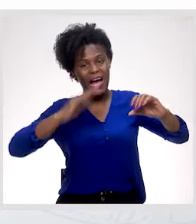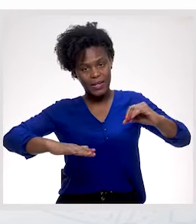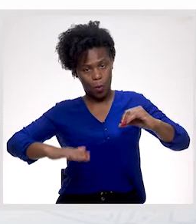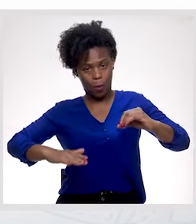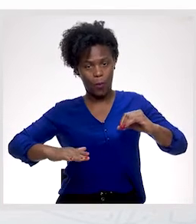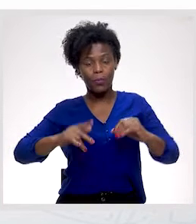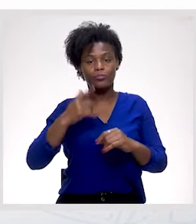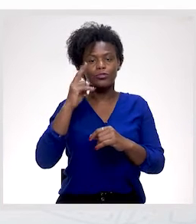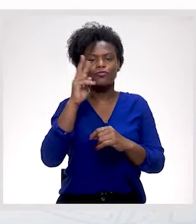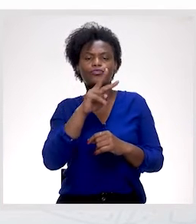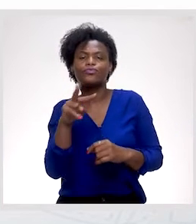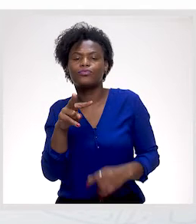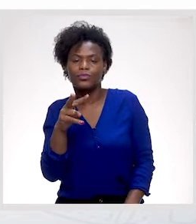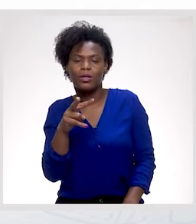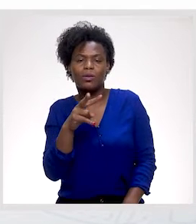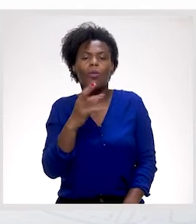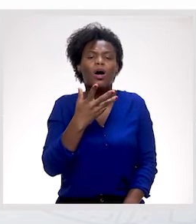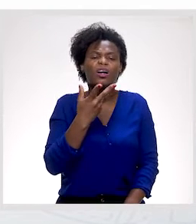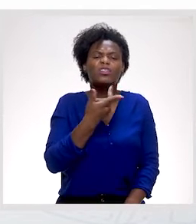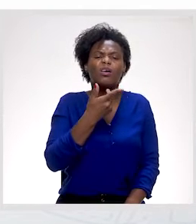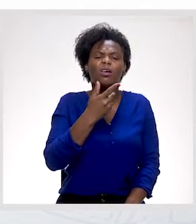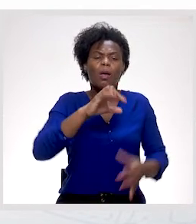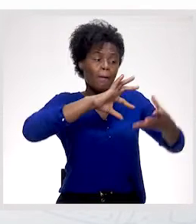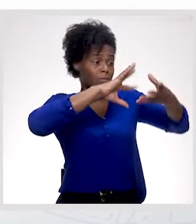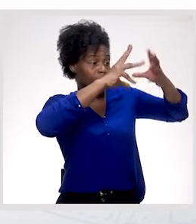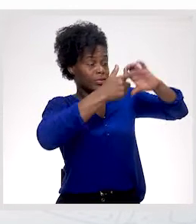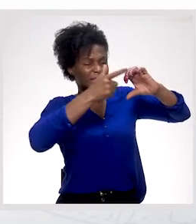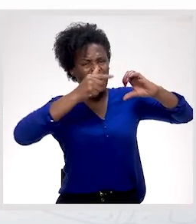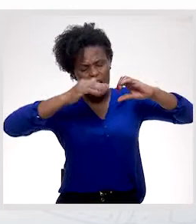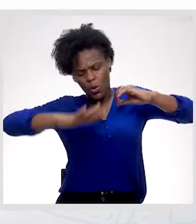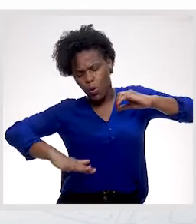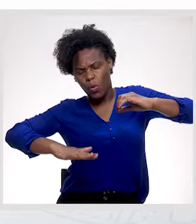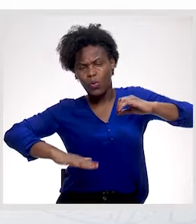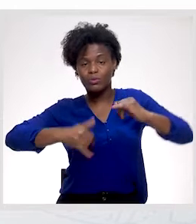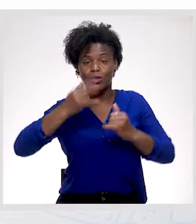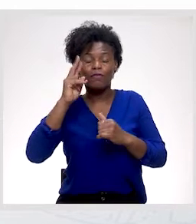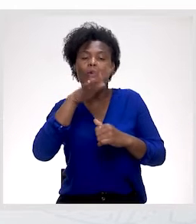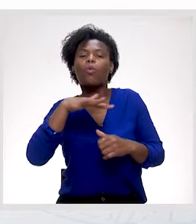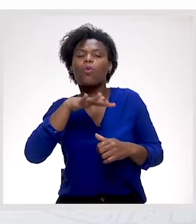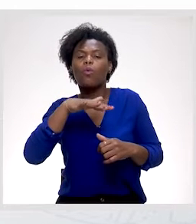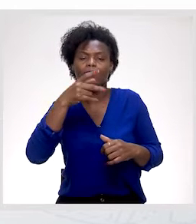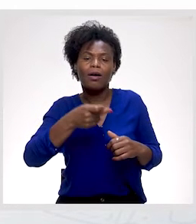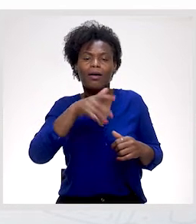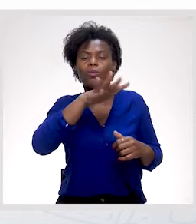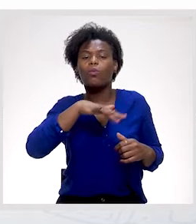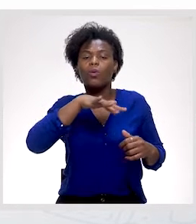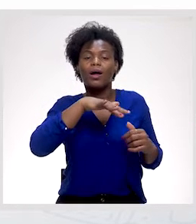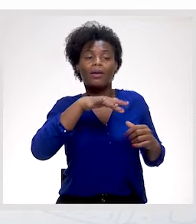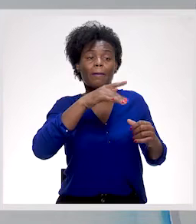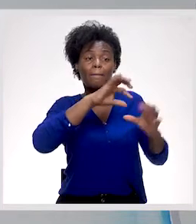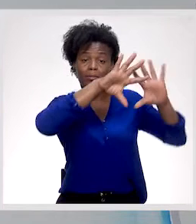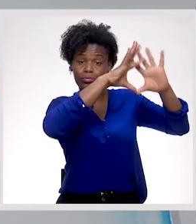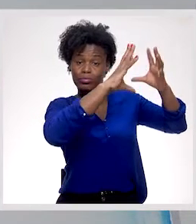identificar os planetas anões e localizar os planetas anões no Sistema Solar.